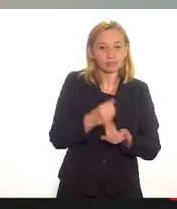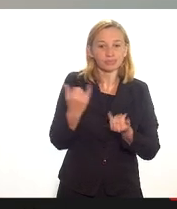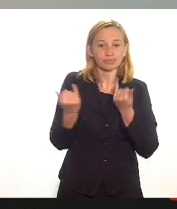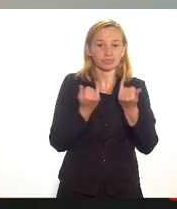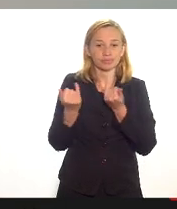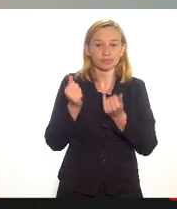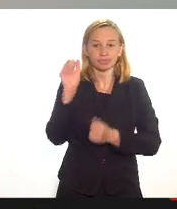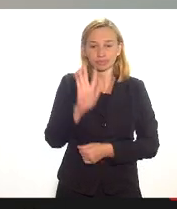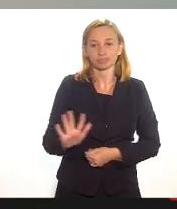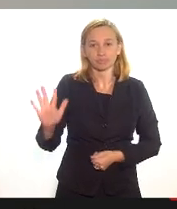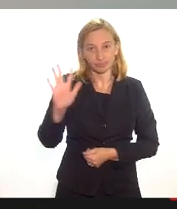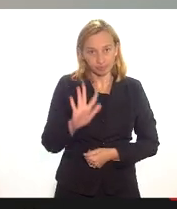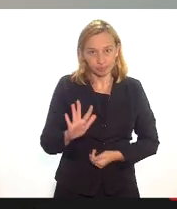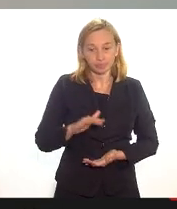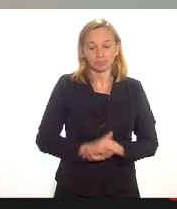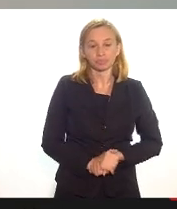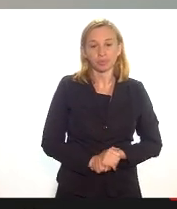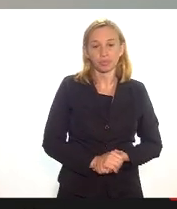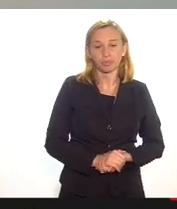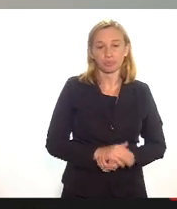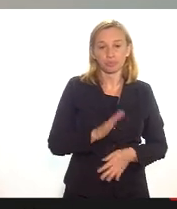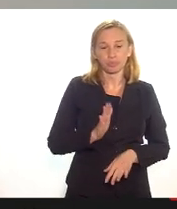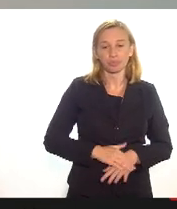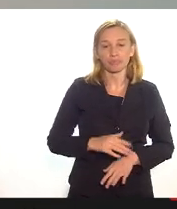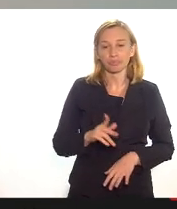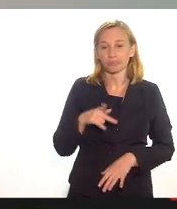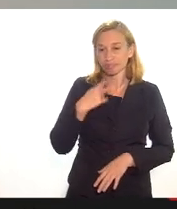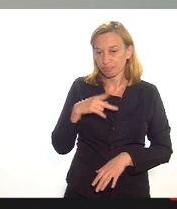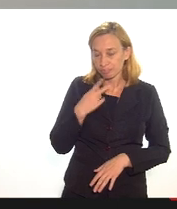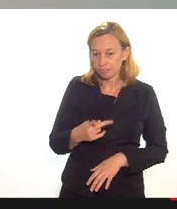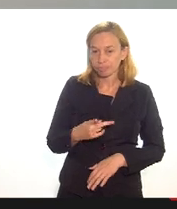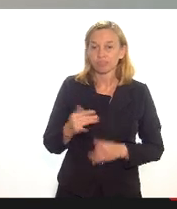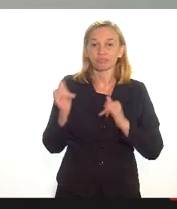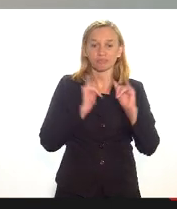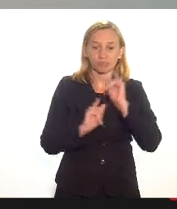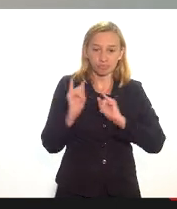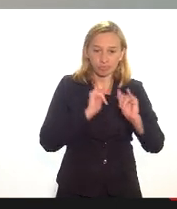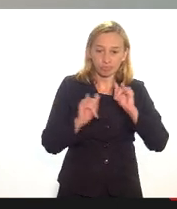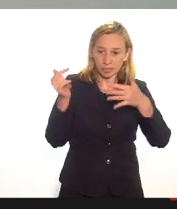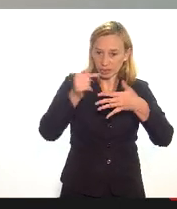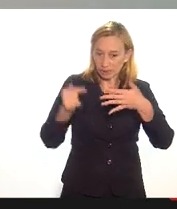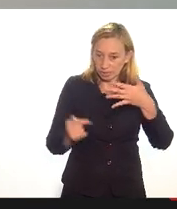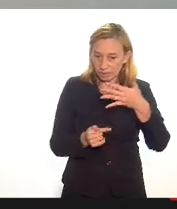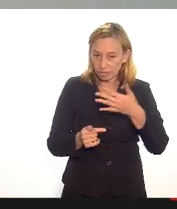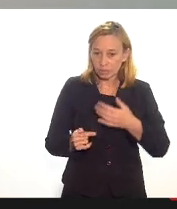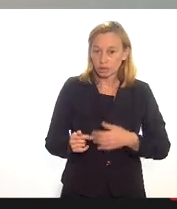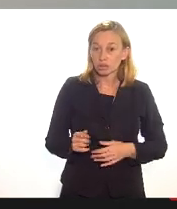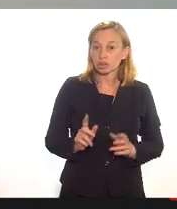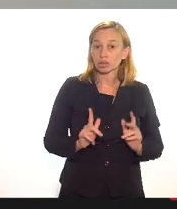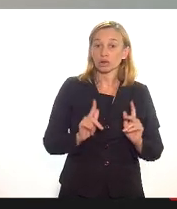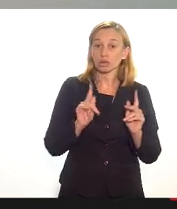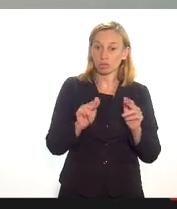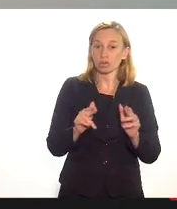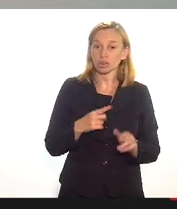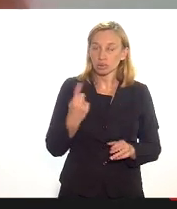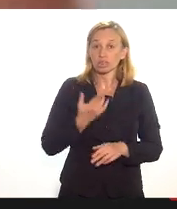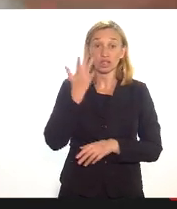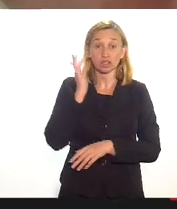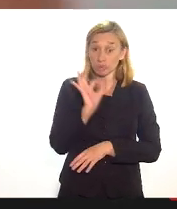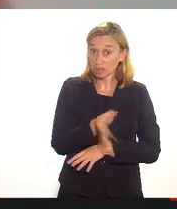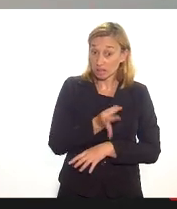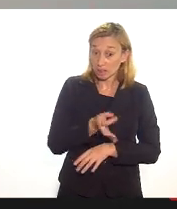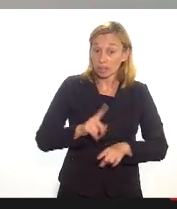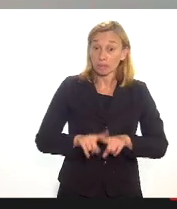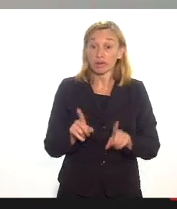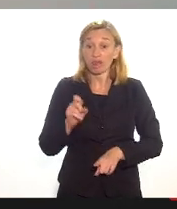informações gerais, tá? Então, assim, por mais que se venha falar que tem informações detalhadas, não no nível que a gente acha adequado. Então,